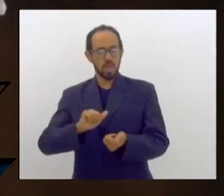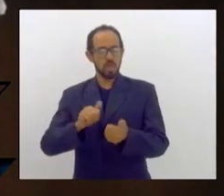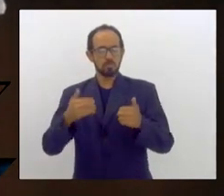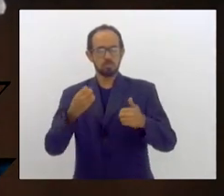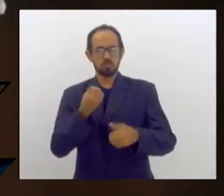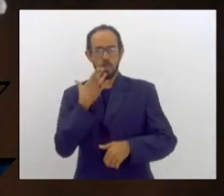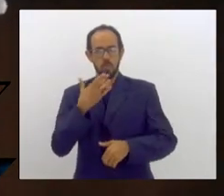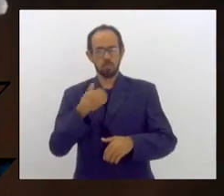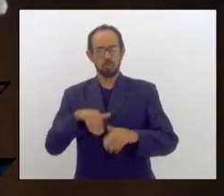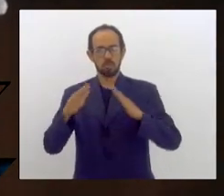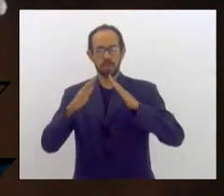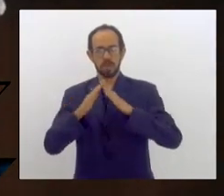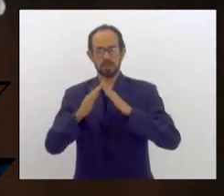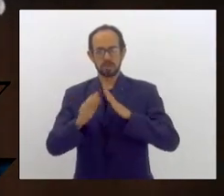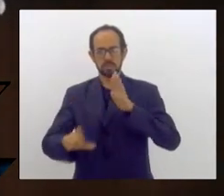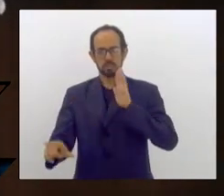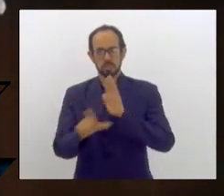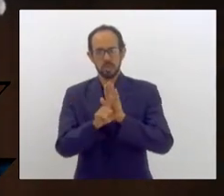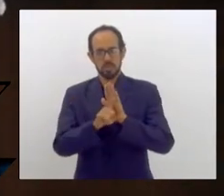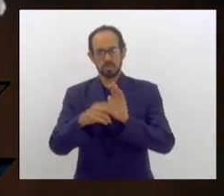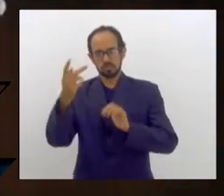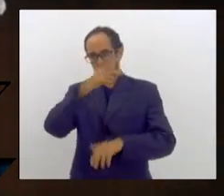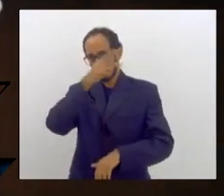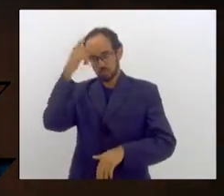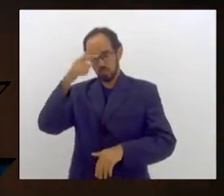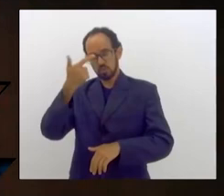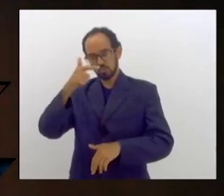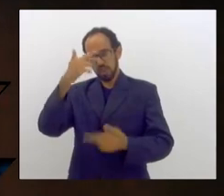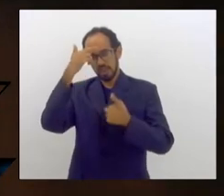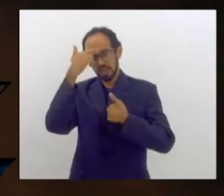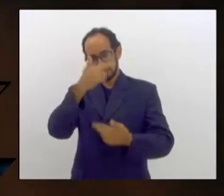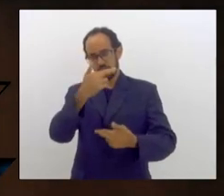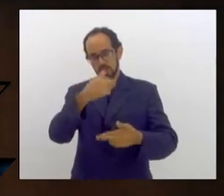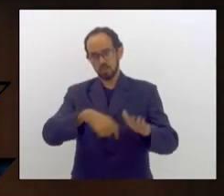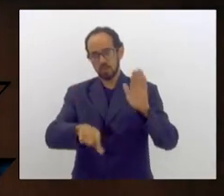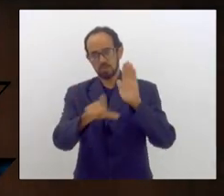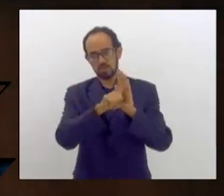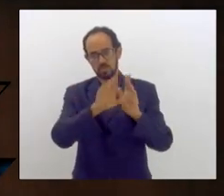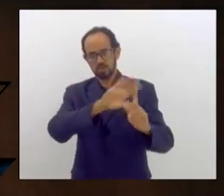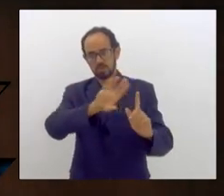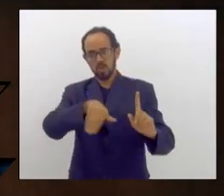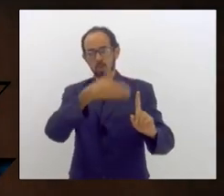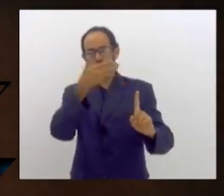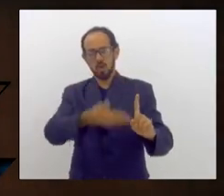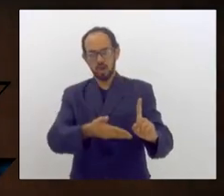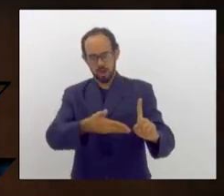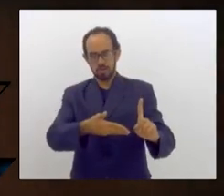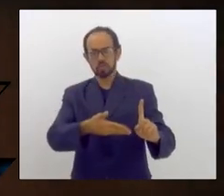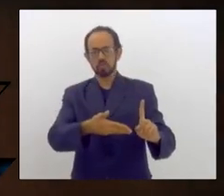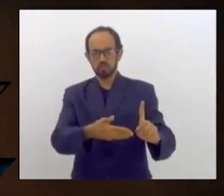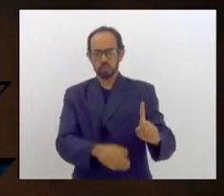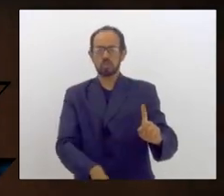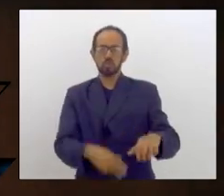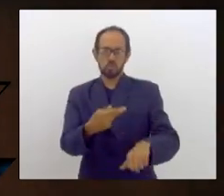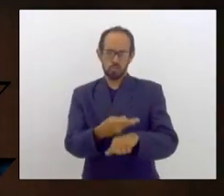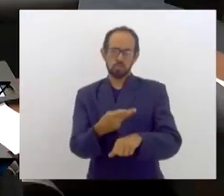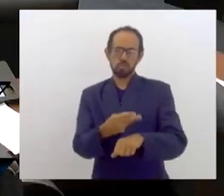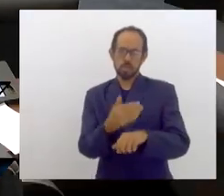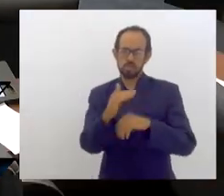de leis, um cidadão que não respeita as leis, ser honrado com essa honraria máxima da